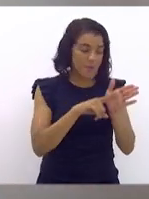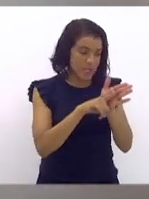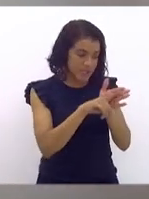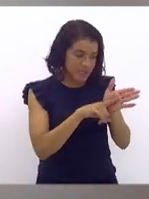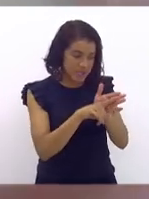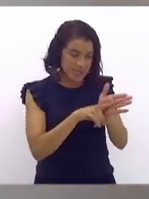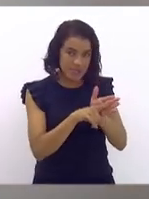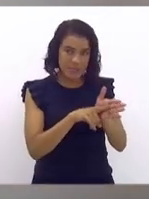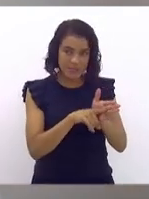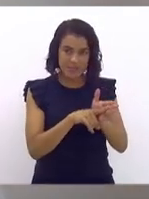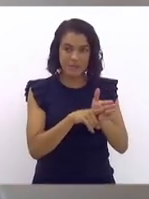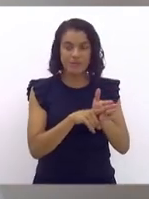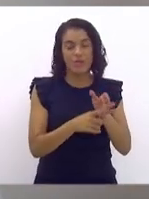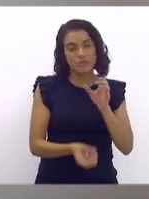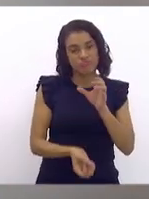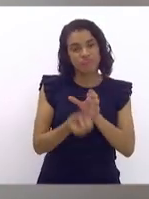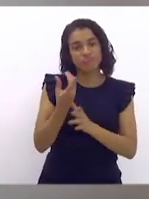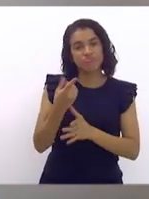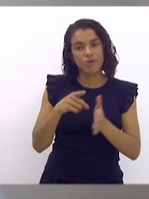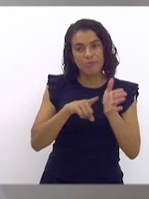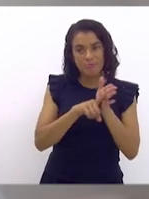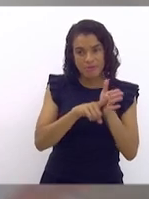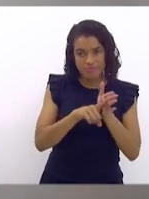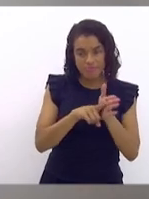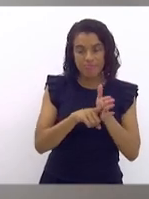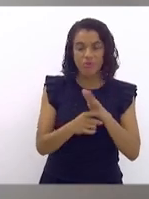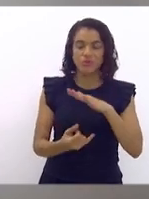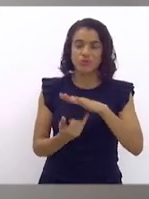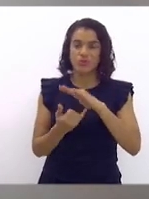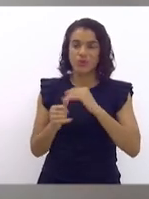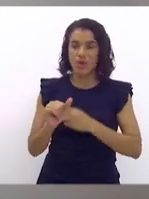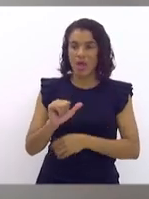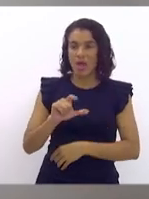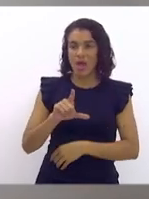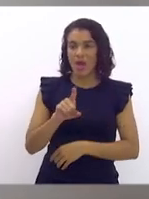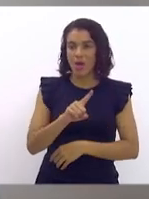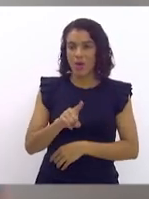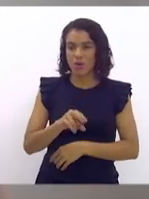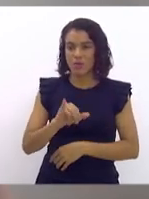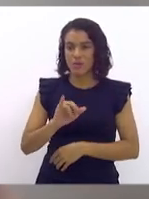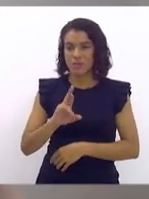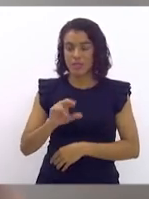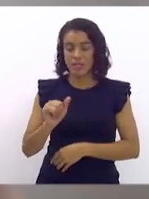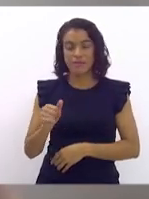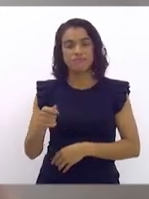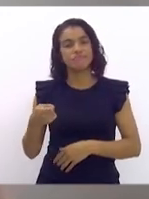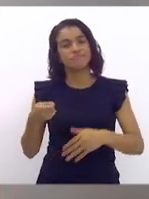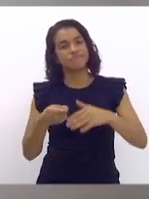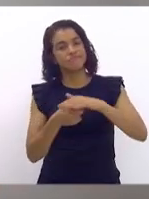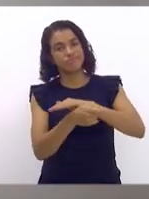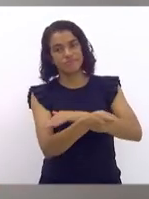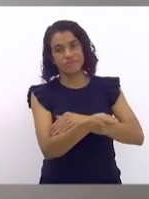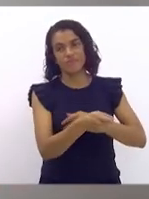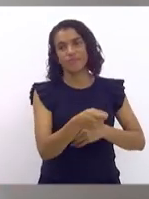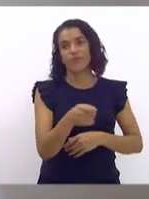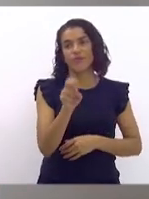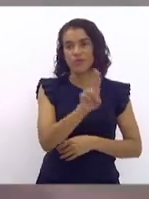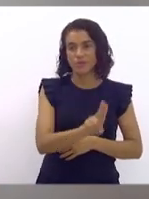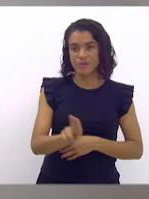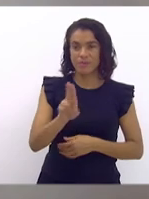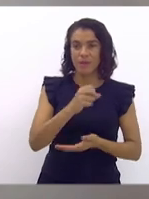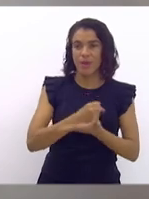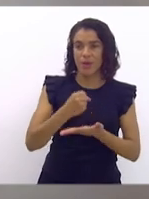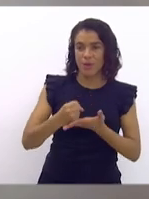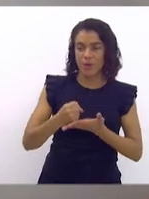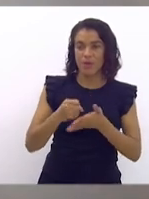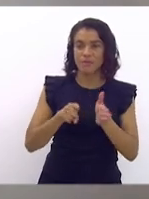quem tem o recurso. Então, a gente criou essa ponte com o Instituto Alziras, e o Instituto Alziras recebeu esse recurso, que foi um recurso que foi utilizado para a contratação